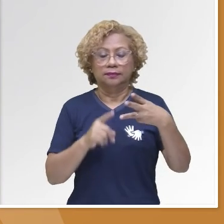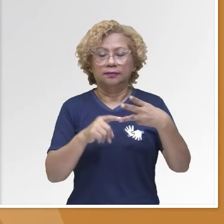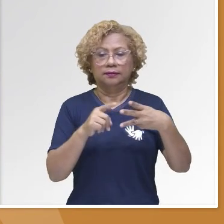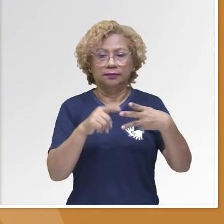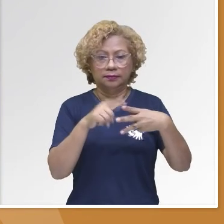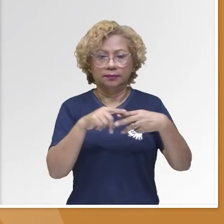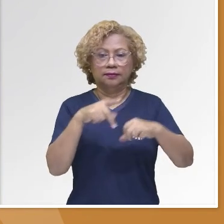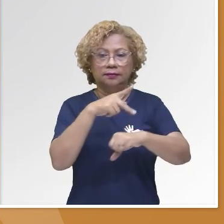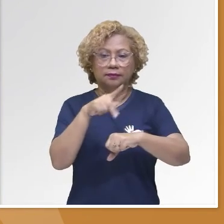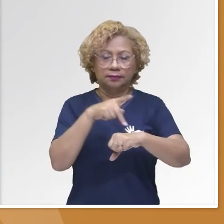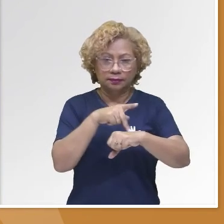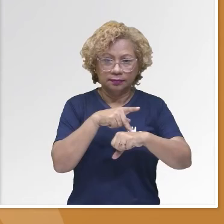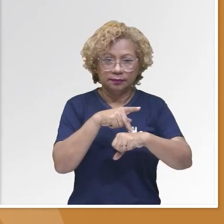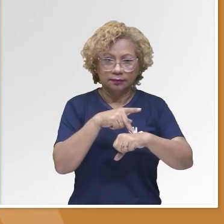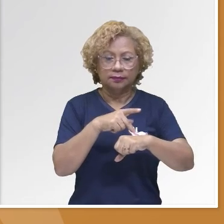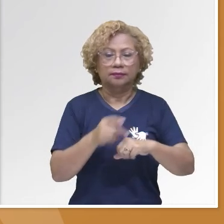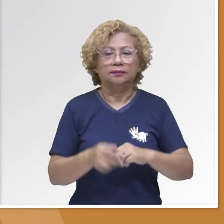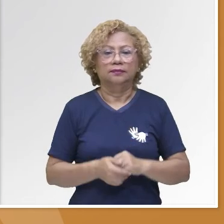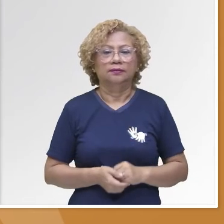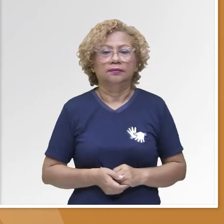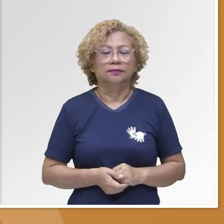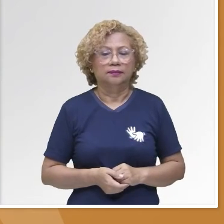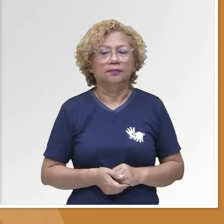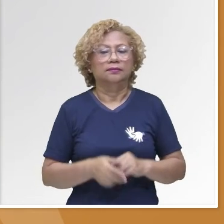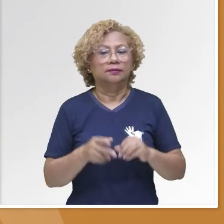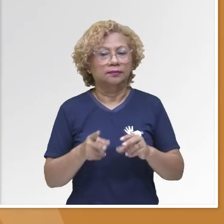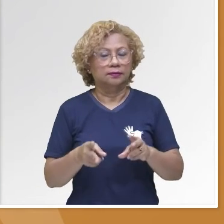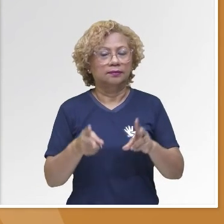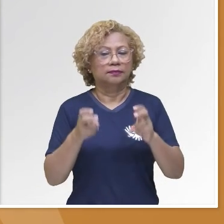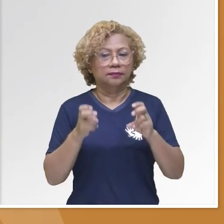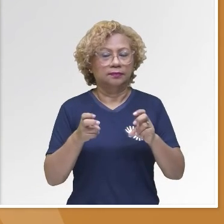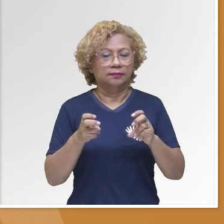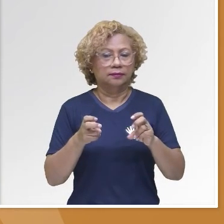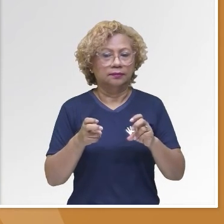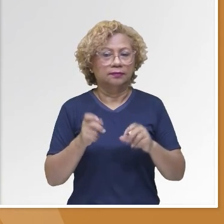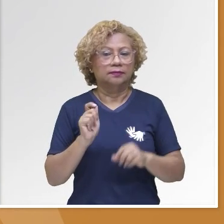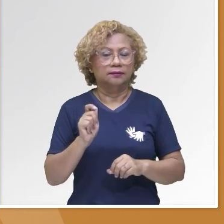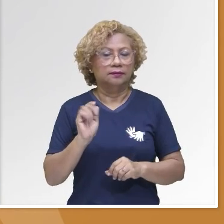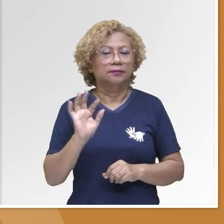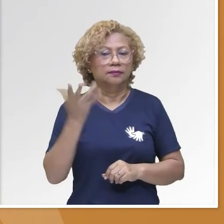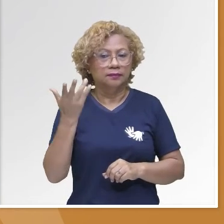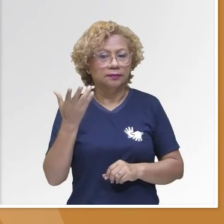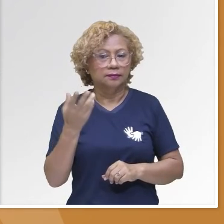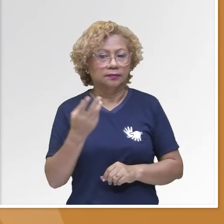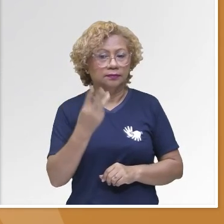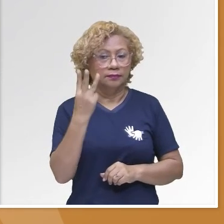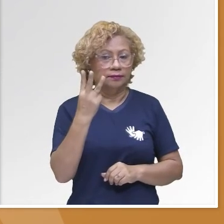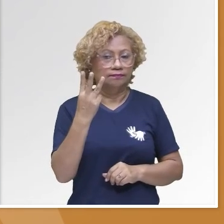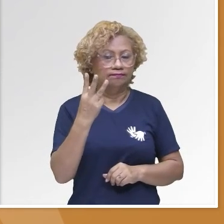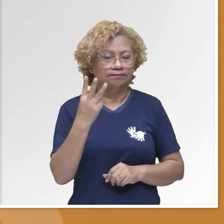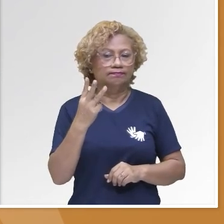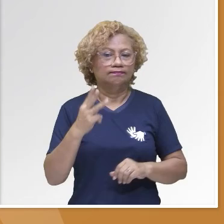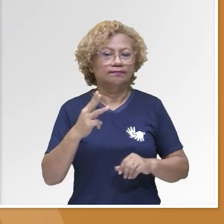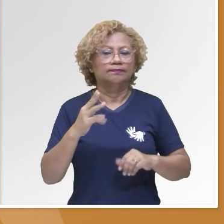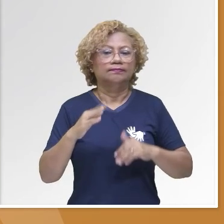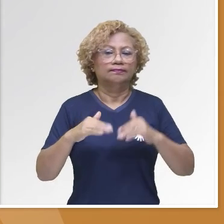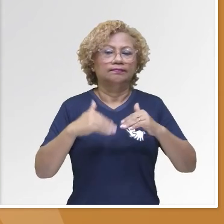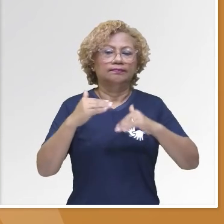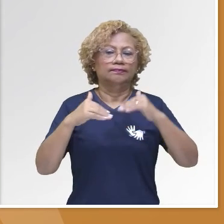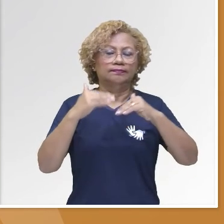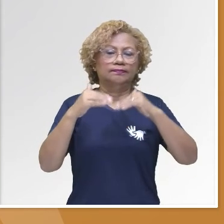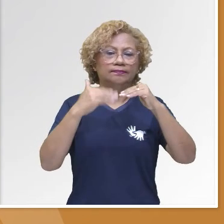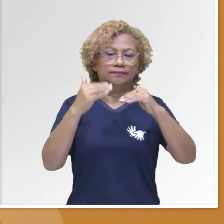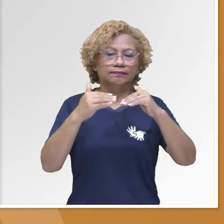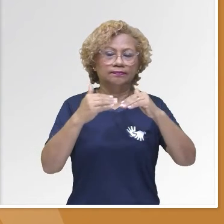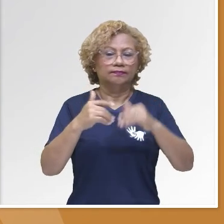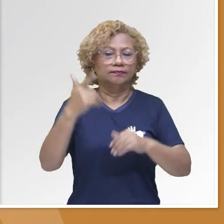juntando, formando a Benelux, nós iremos observar aí que vai ocorrer o quê? O desenvolvimento, né, de outros blocos